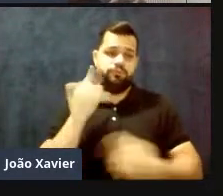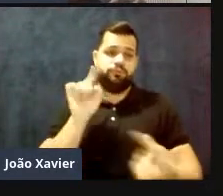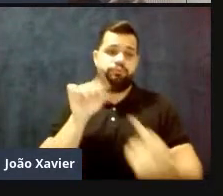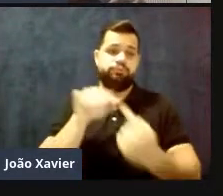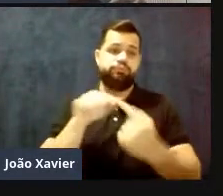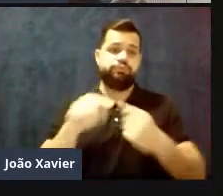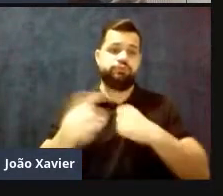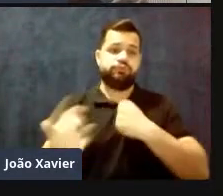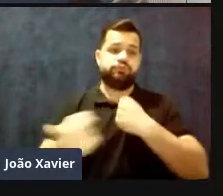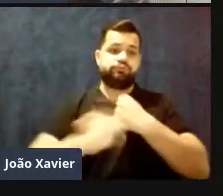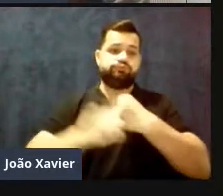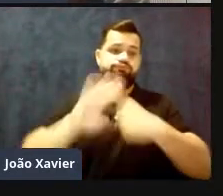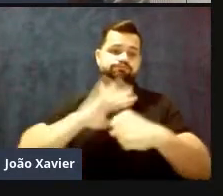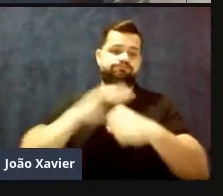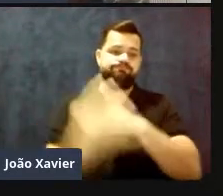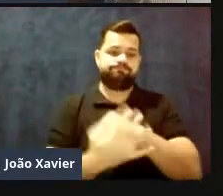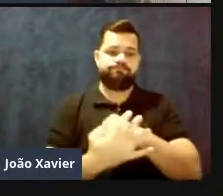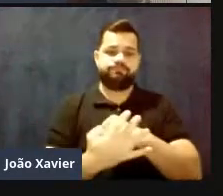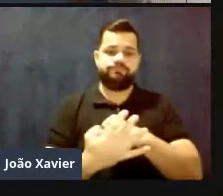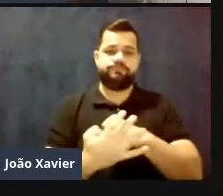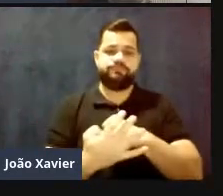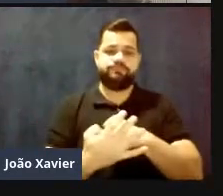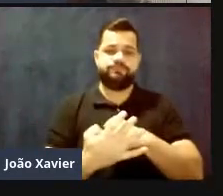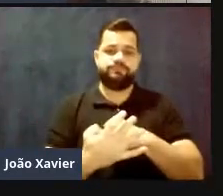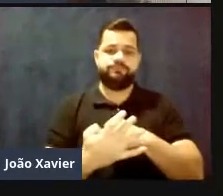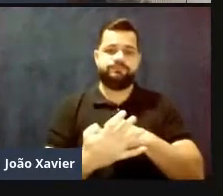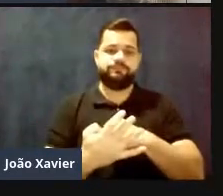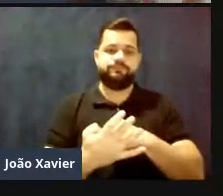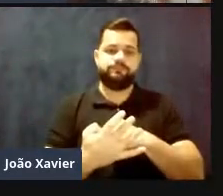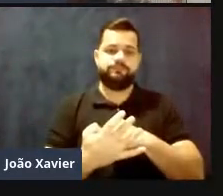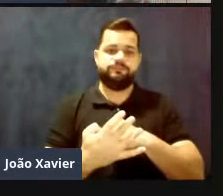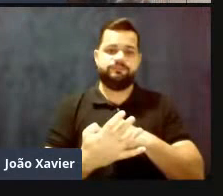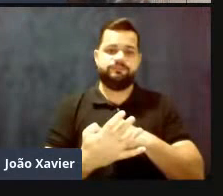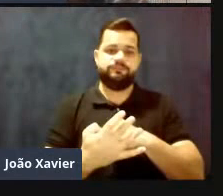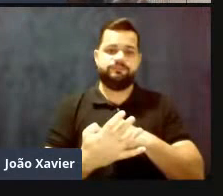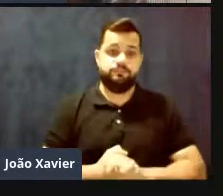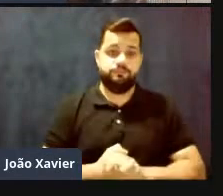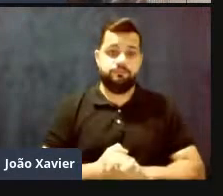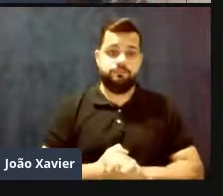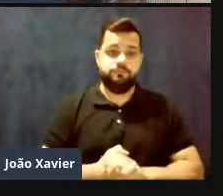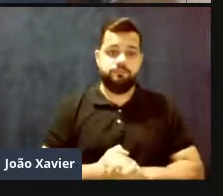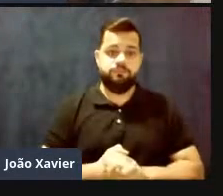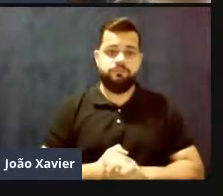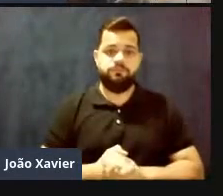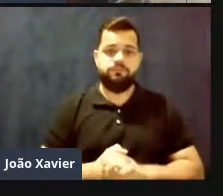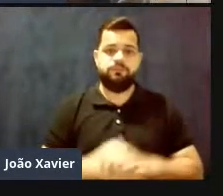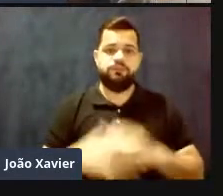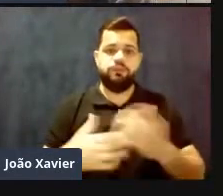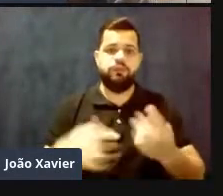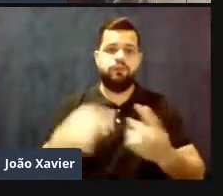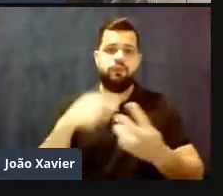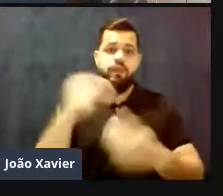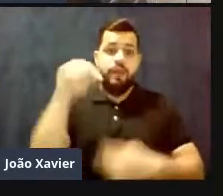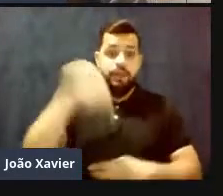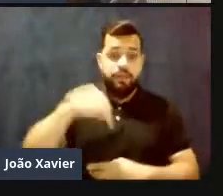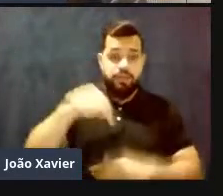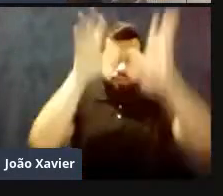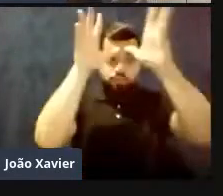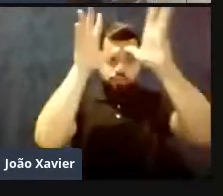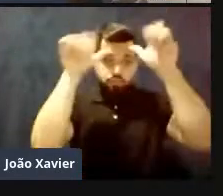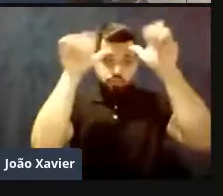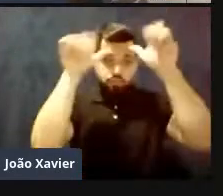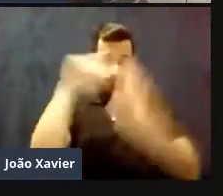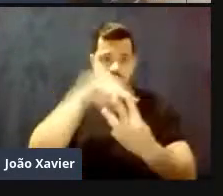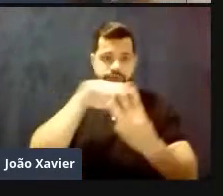de casos de Covid-19, né, oriundos de indivíduos do sexo masculino e feminino, com idade de 30 a 50 anos,